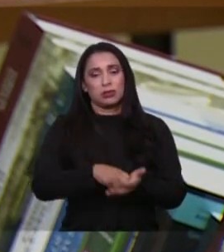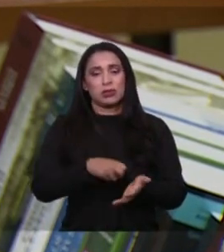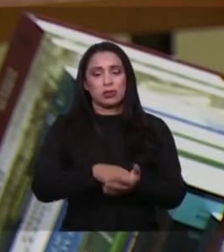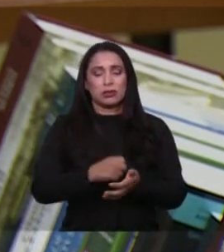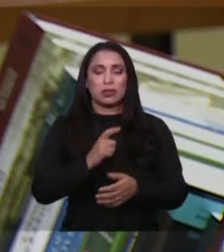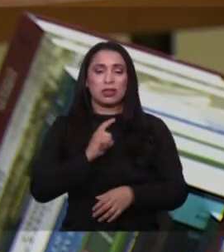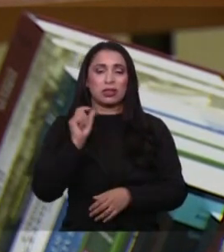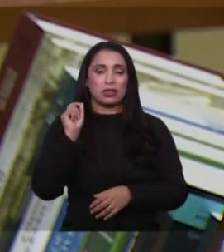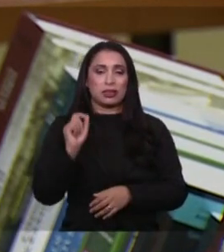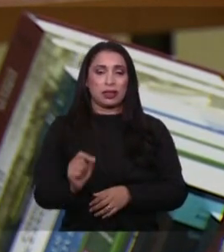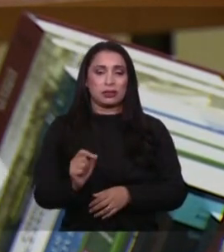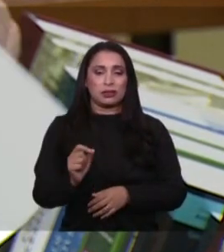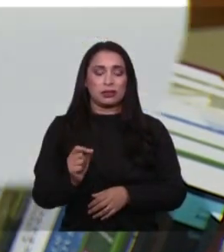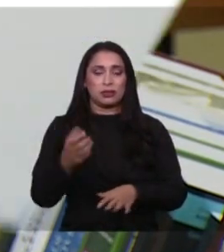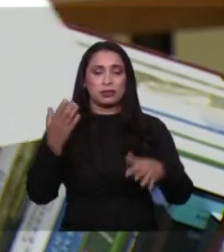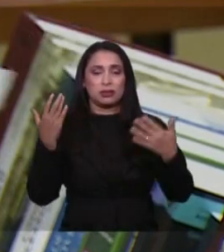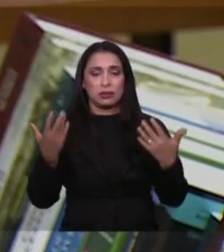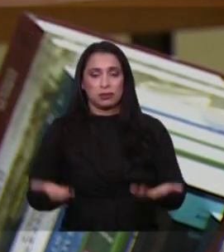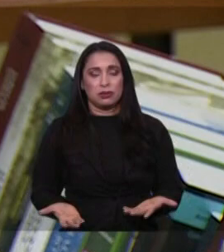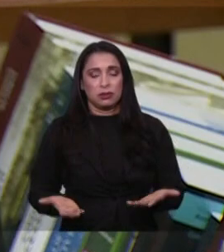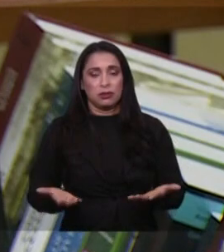veja,